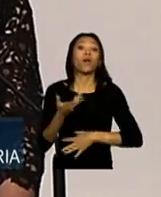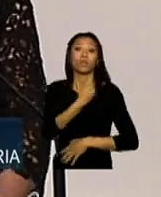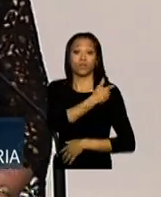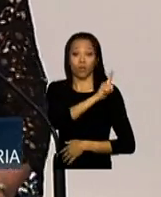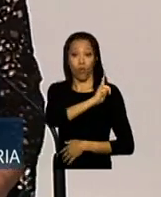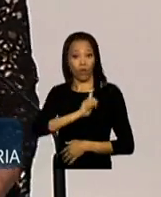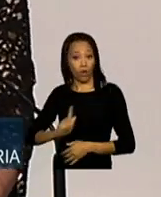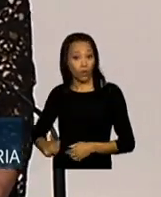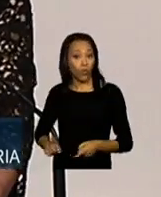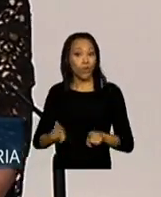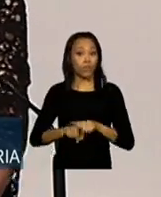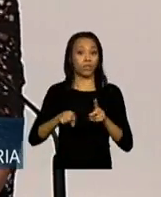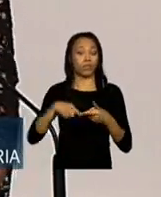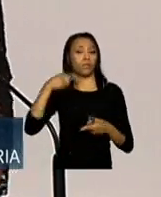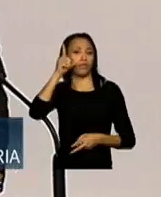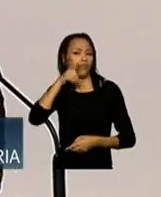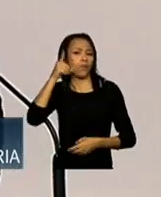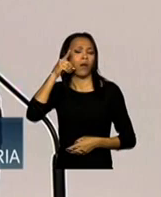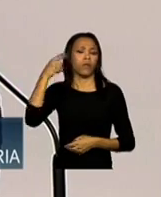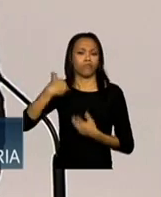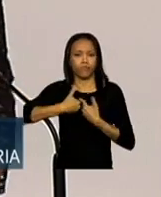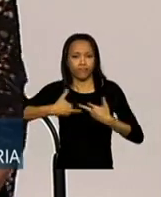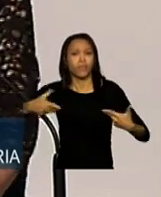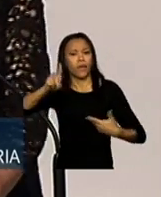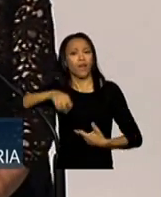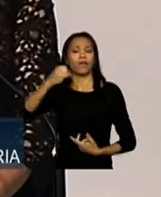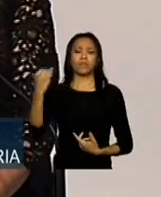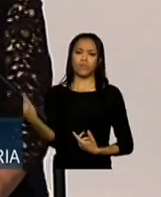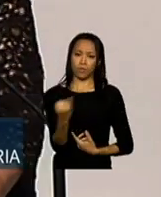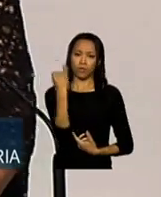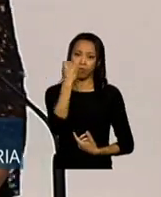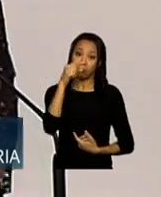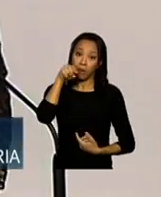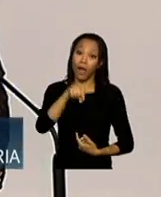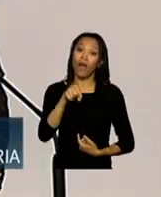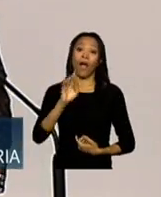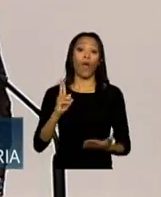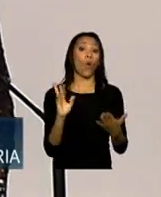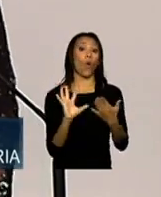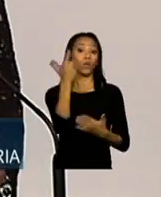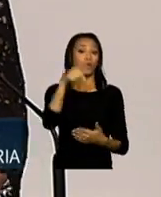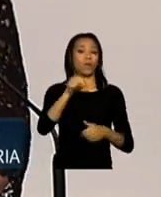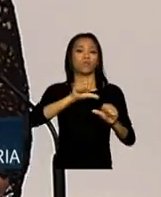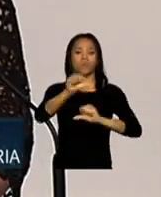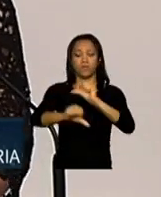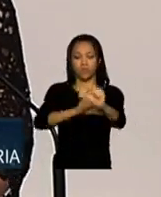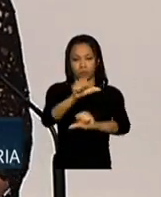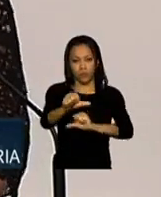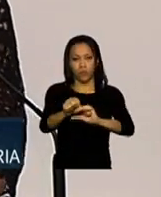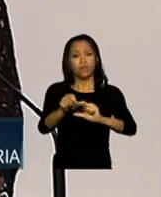parlamentares, principais protagonistas dessas mudanças. Quero também